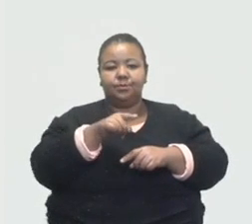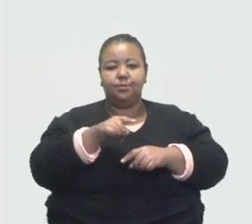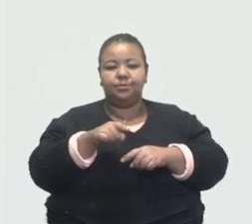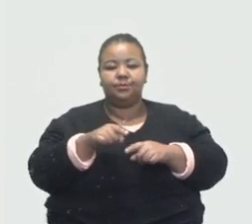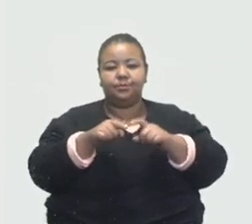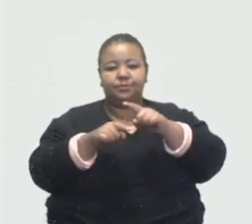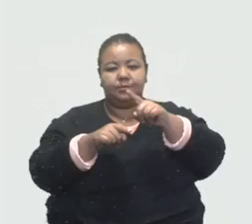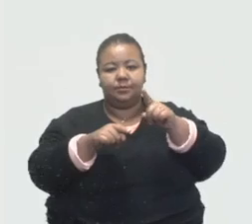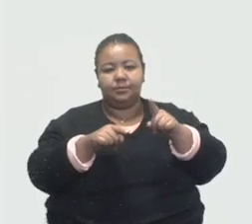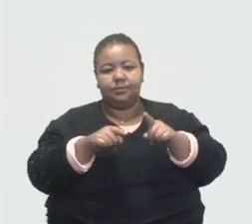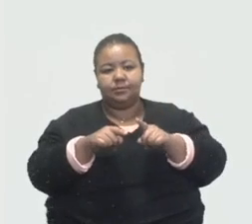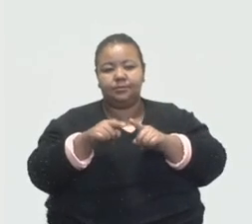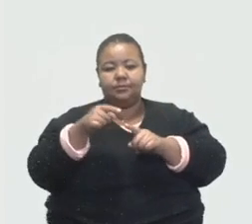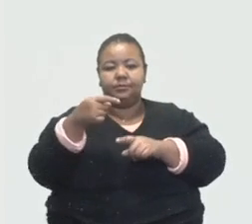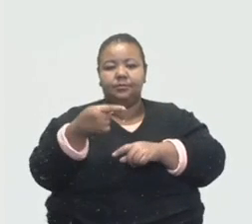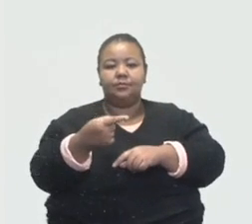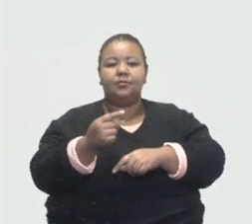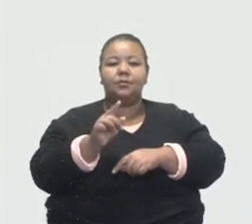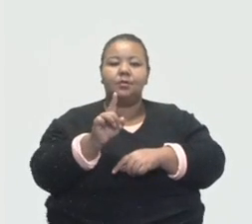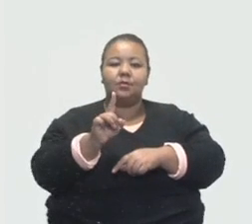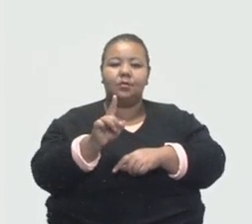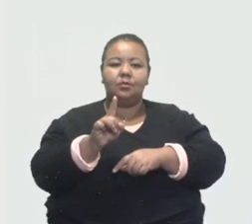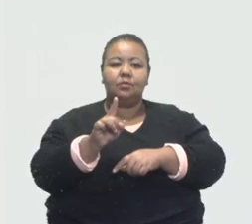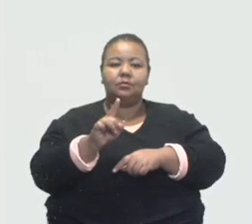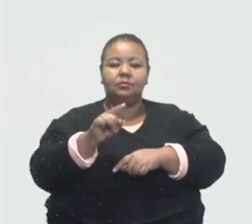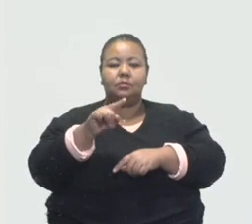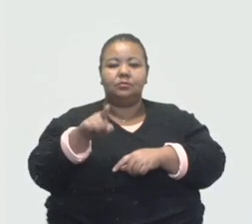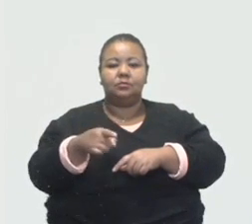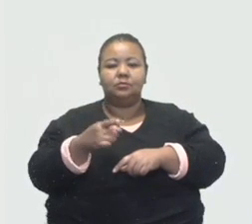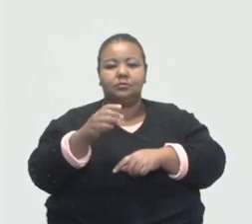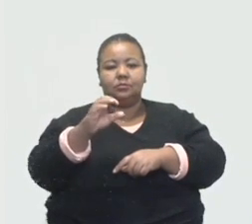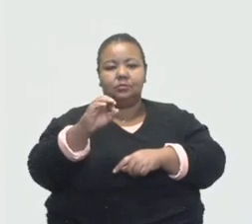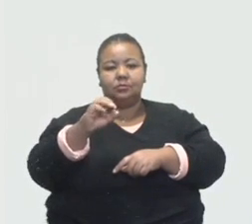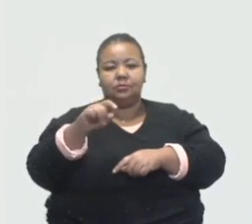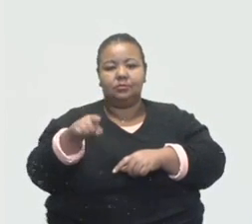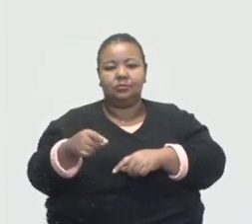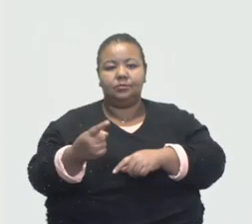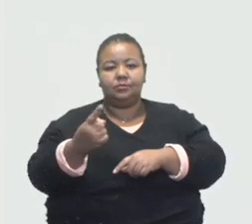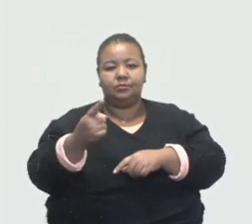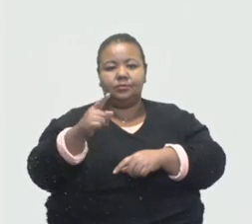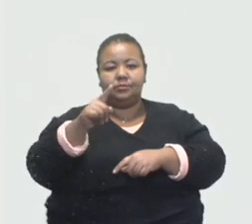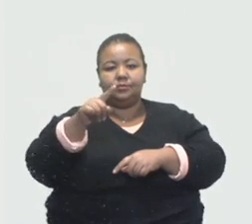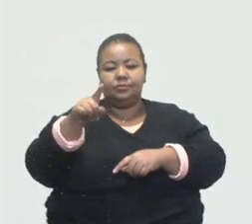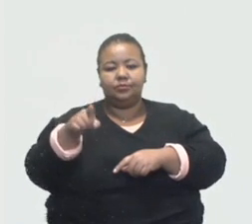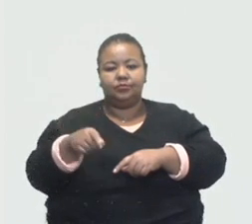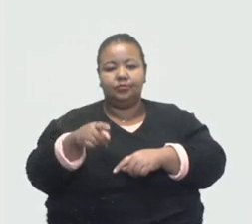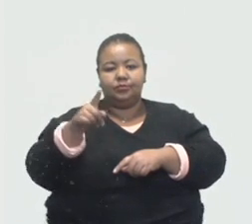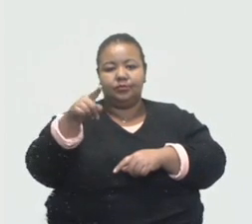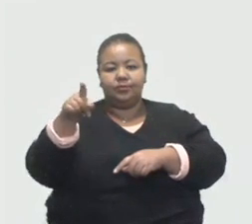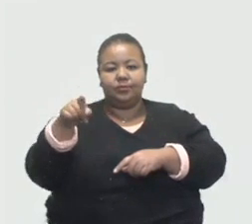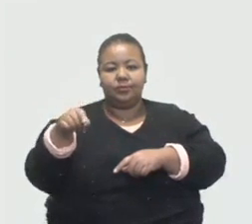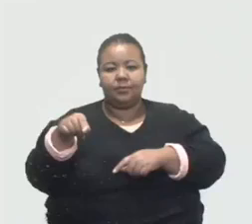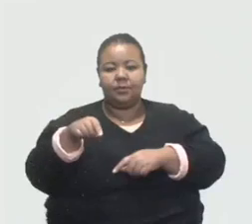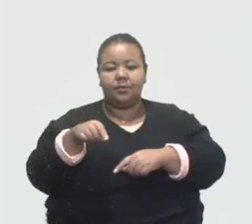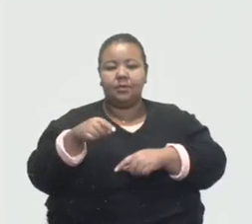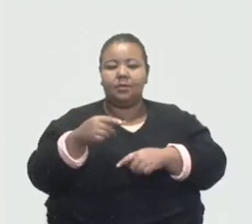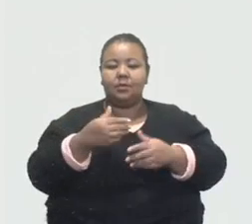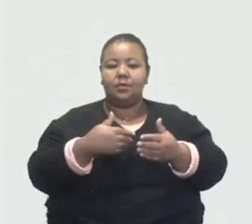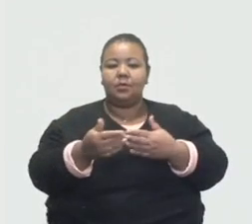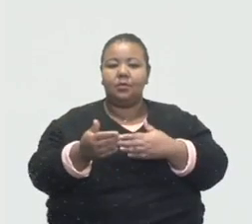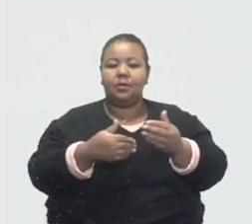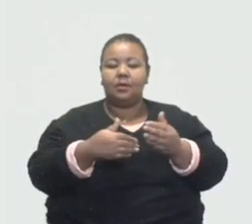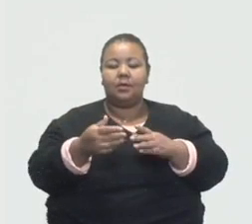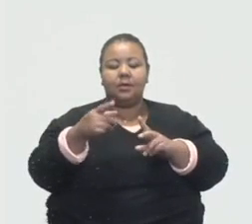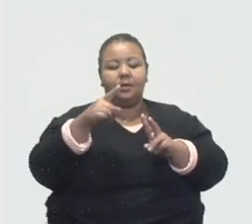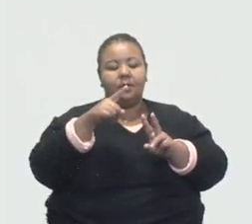vetor menos 1, 0 e 1. Então, qualquer vetor